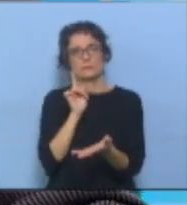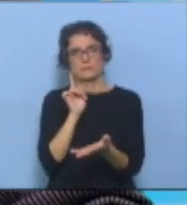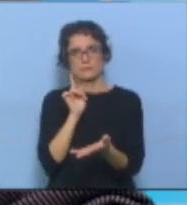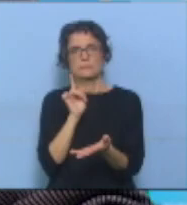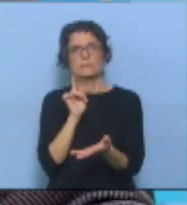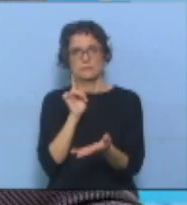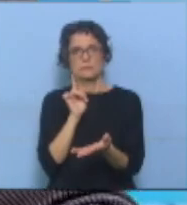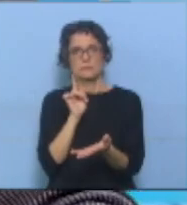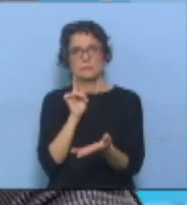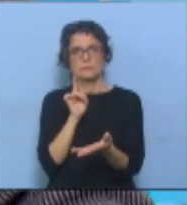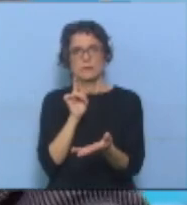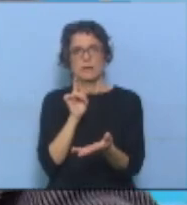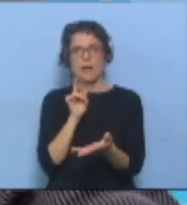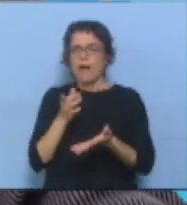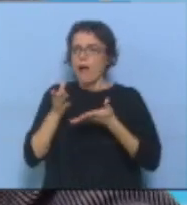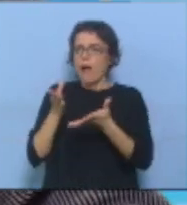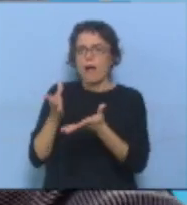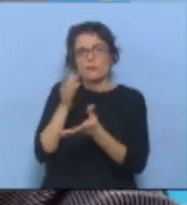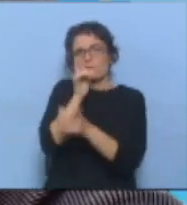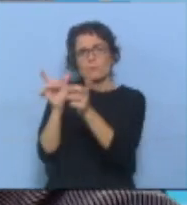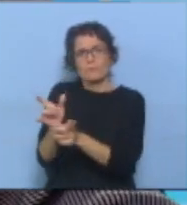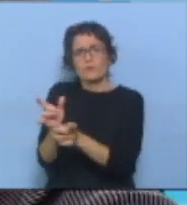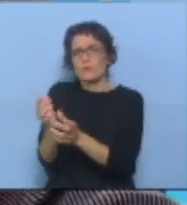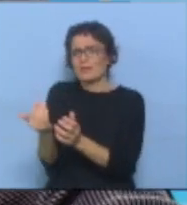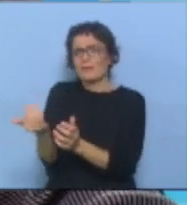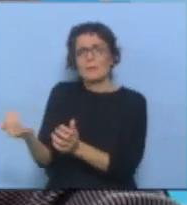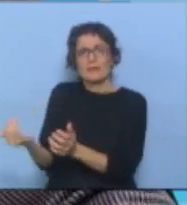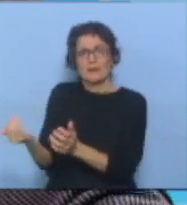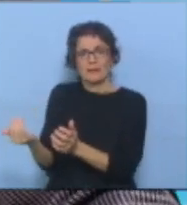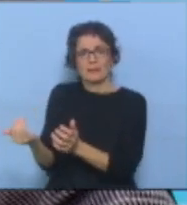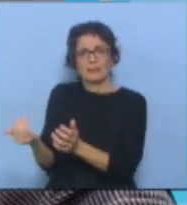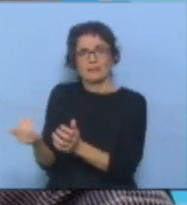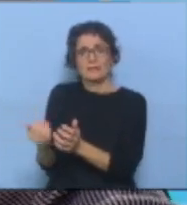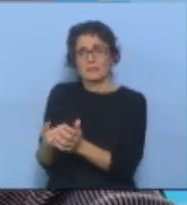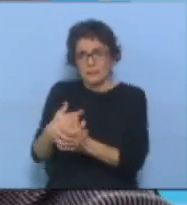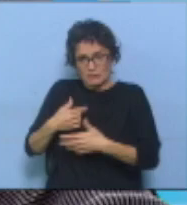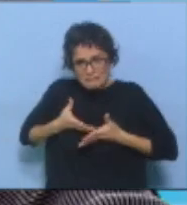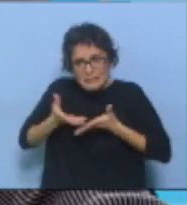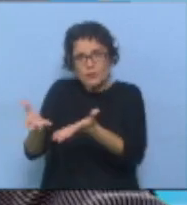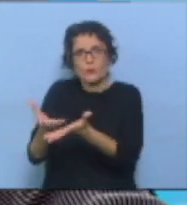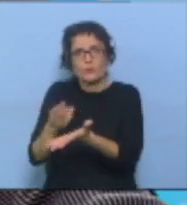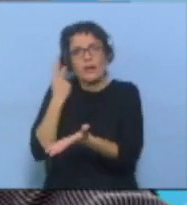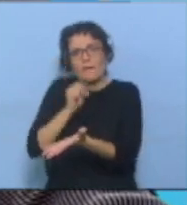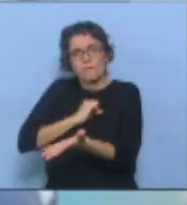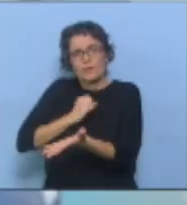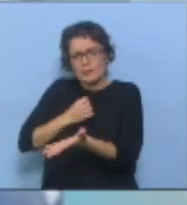de quem mais necessita, não é? Ser batizado também é para isso. É para uma missão. É para ser santo, mas é também para uma missão, não é?